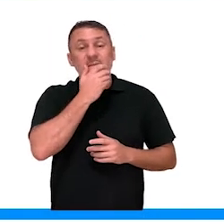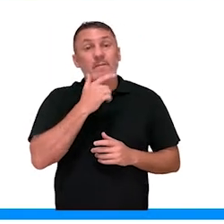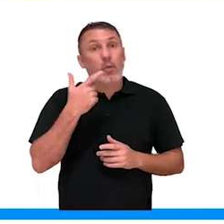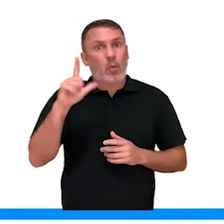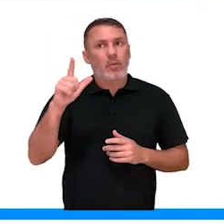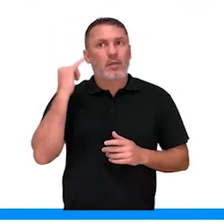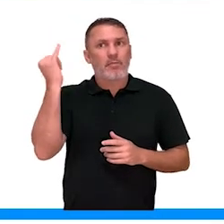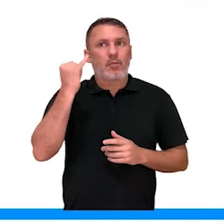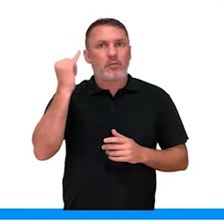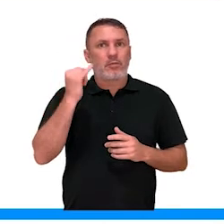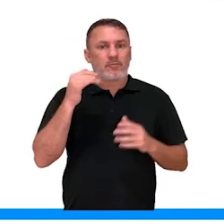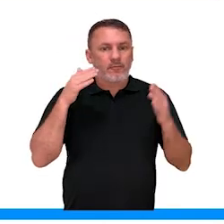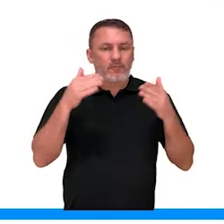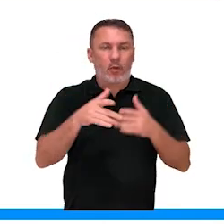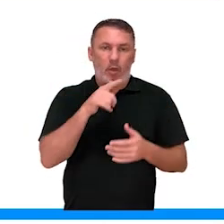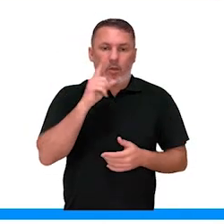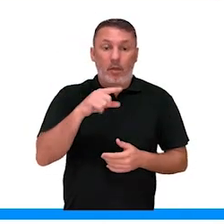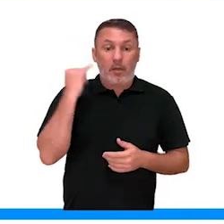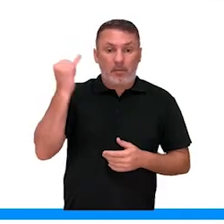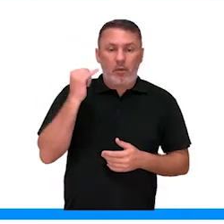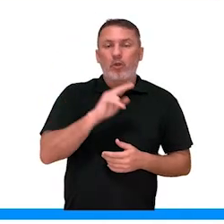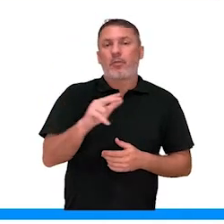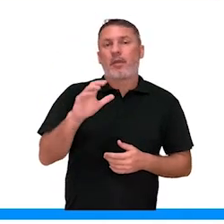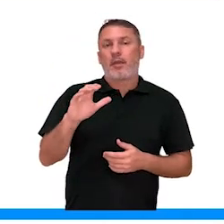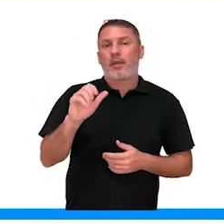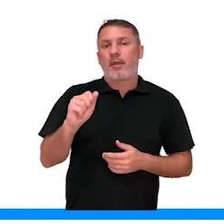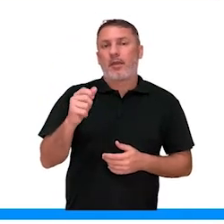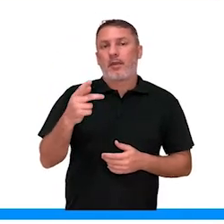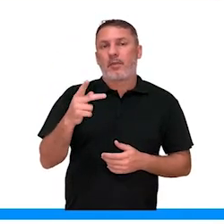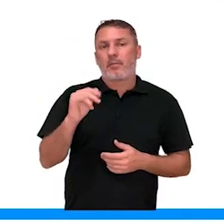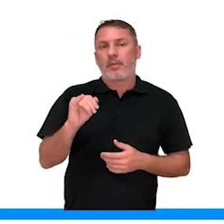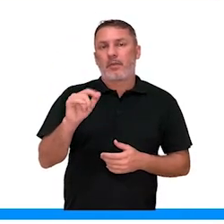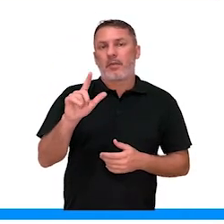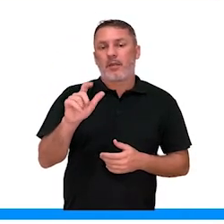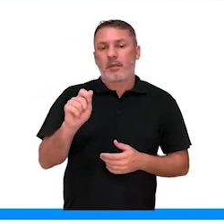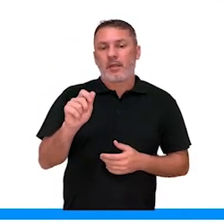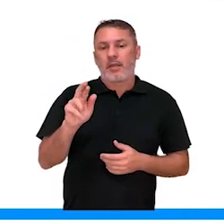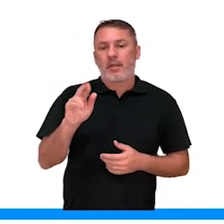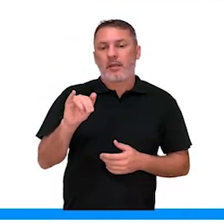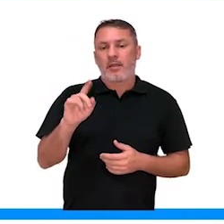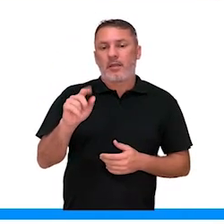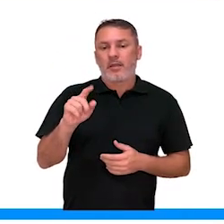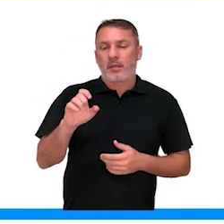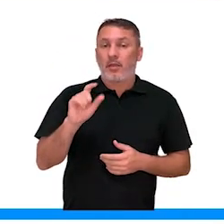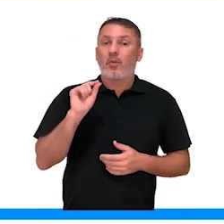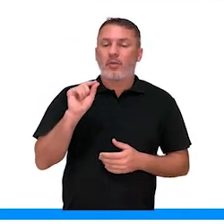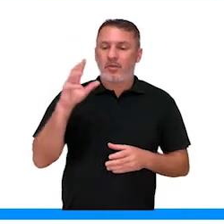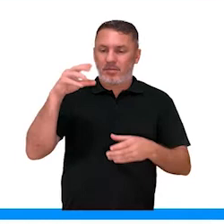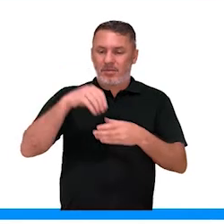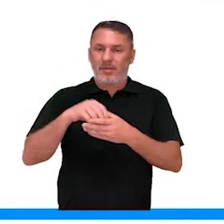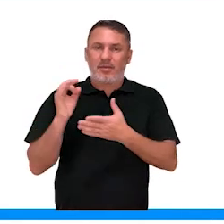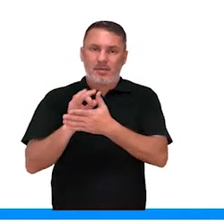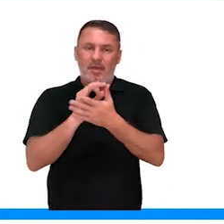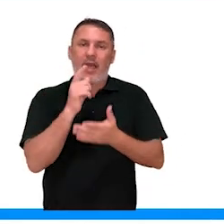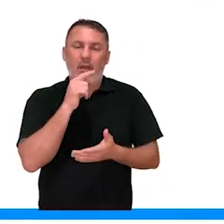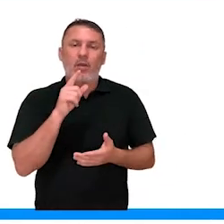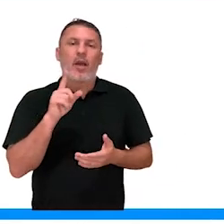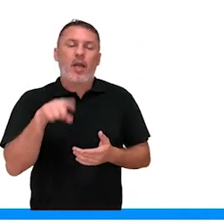Uma outra função muito importante é a de capilaridade. Como as moléculas da água elas